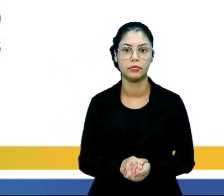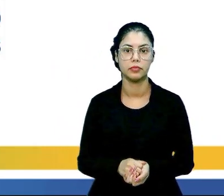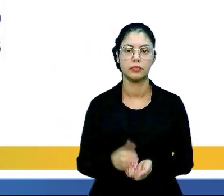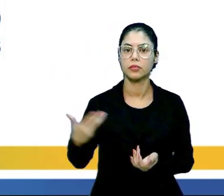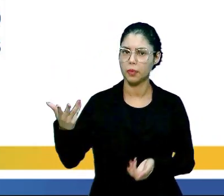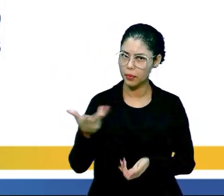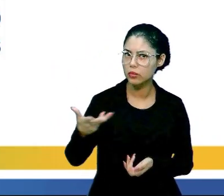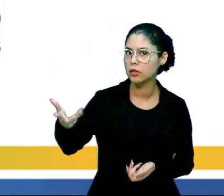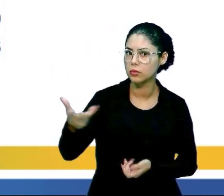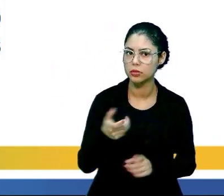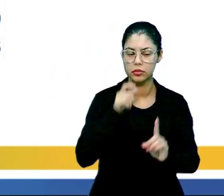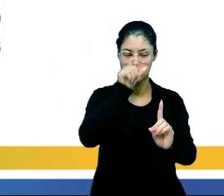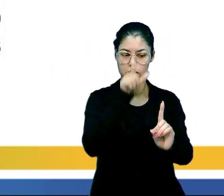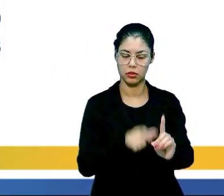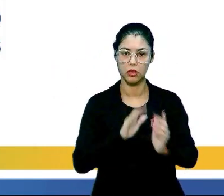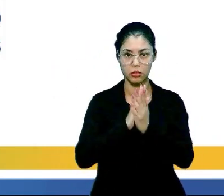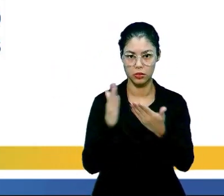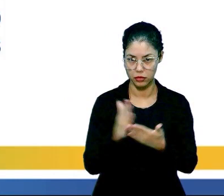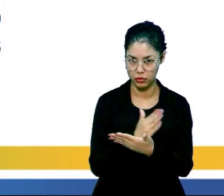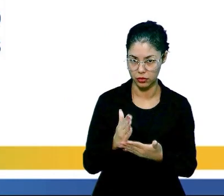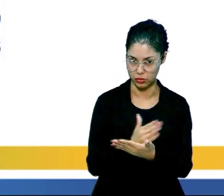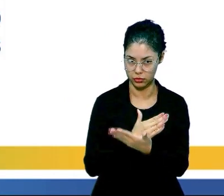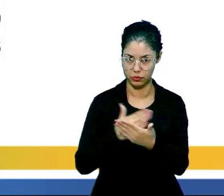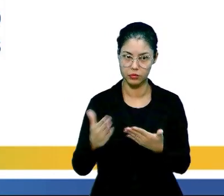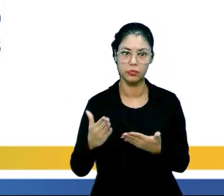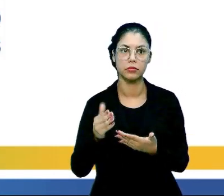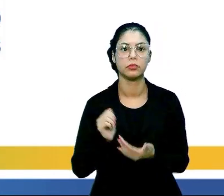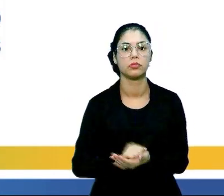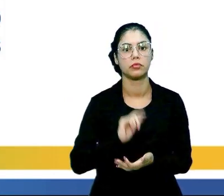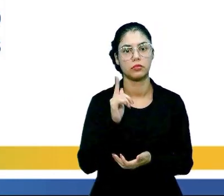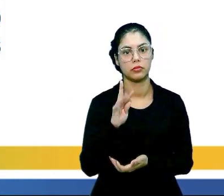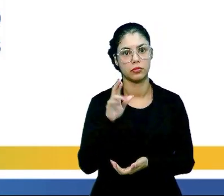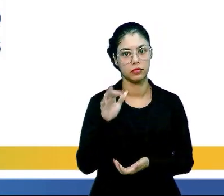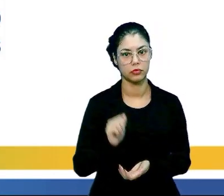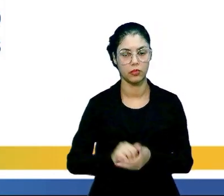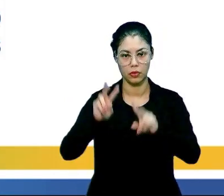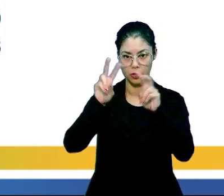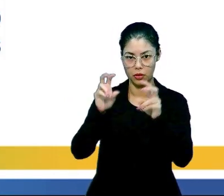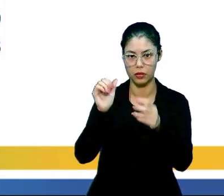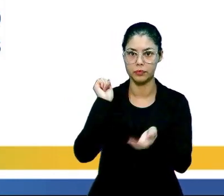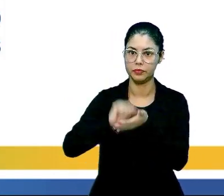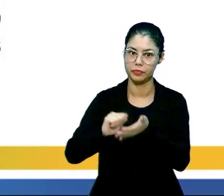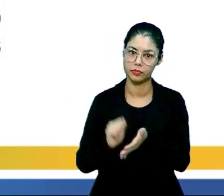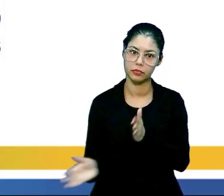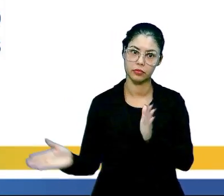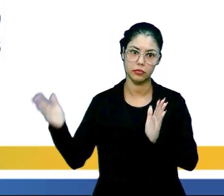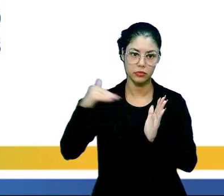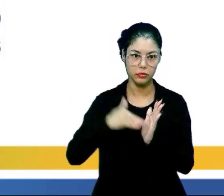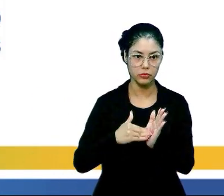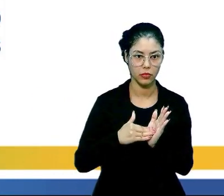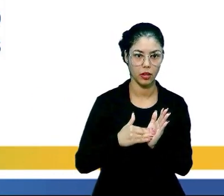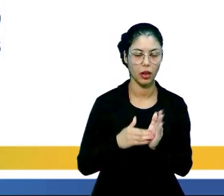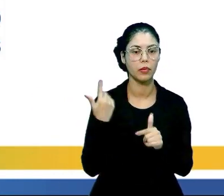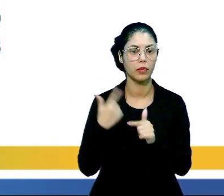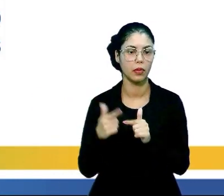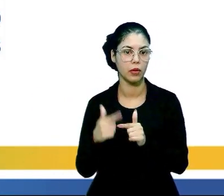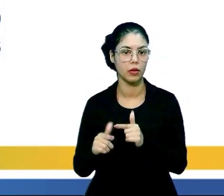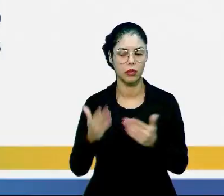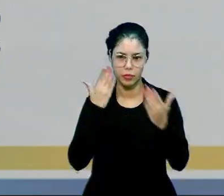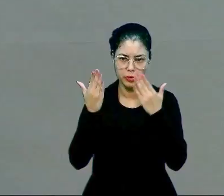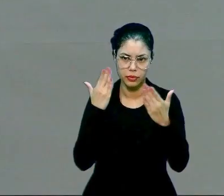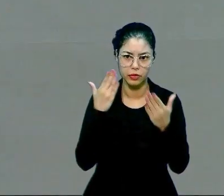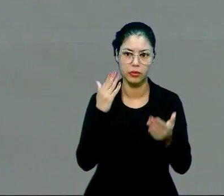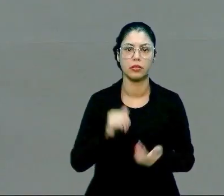é basicamente a referência ao livro. Começa lá na obra, o Holocausto Brasileiro, e vai até transtornos psíquicos.